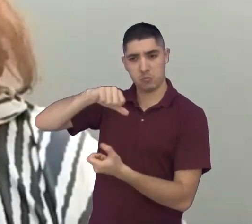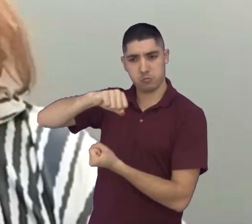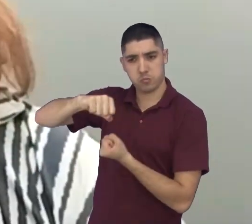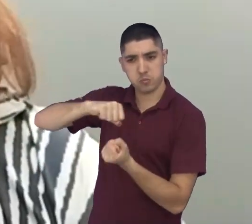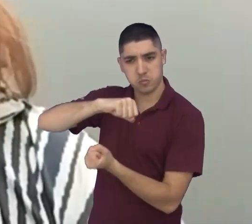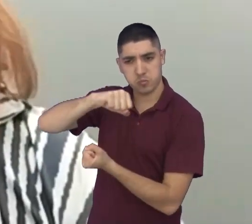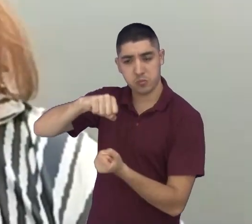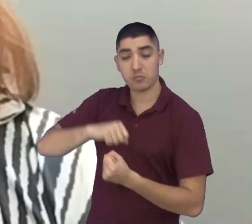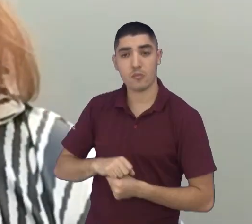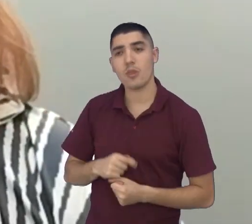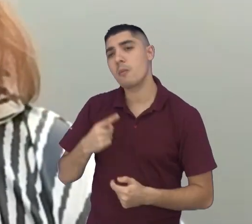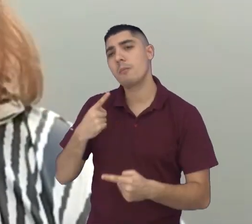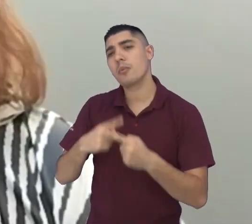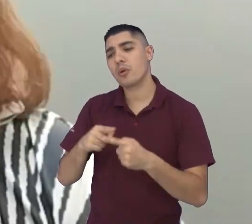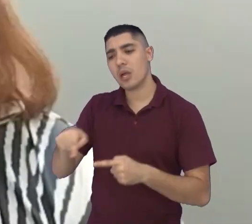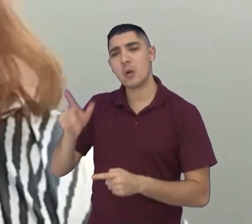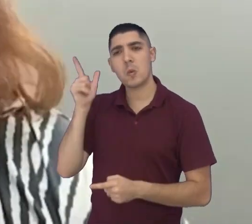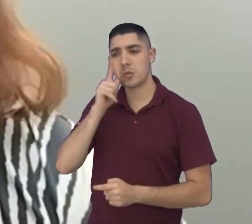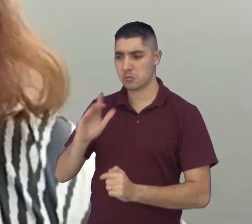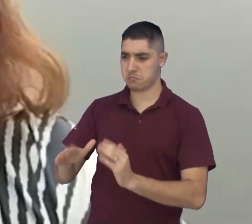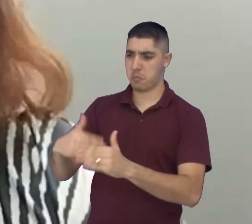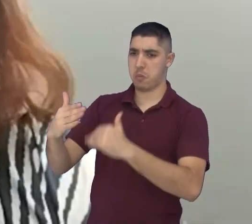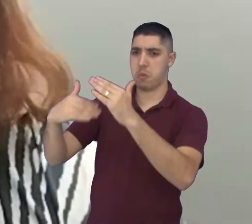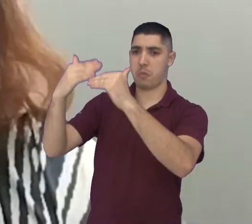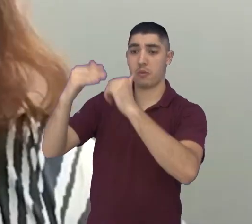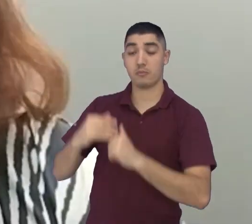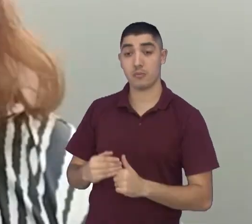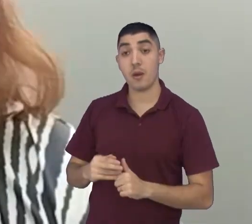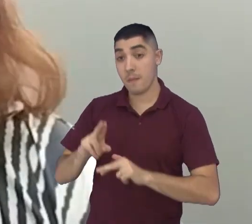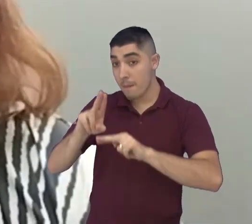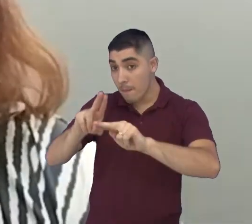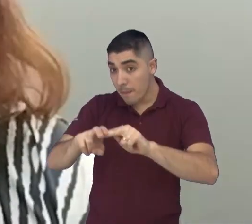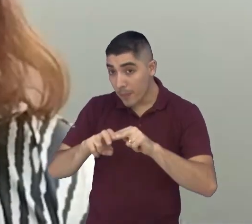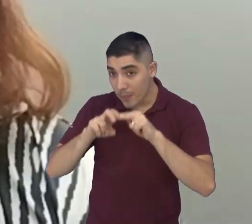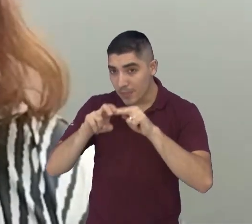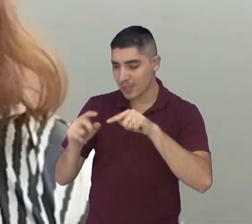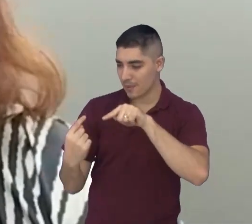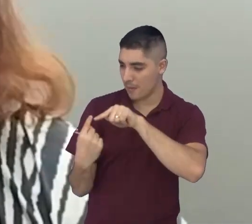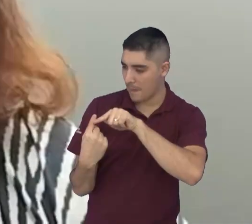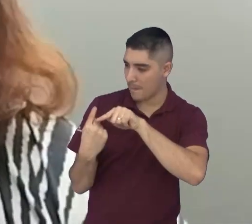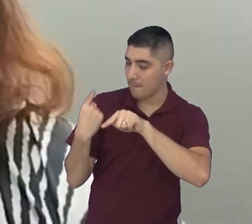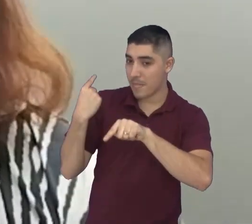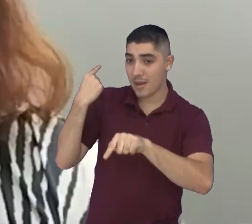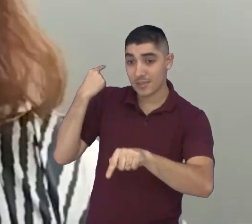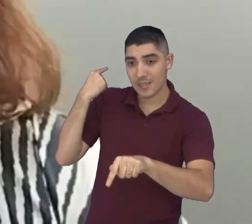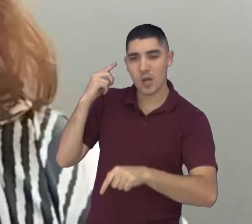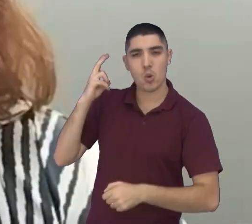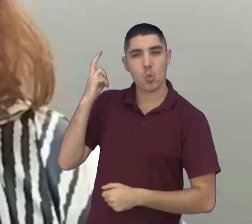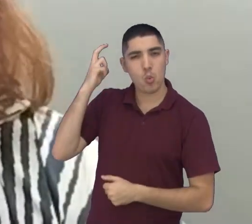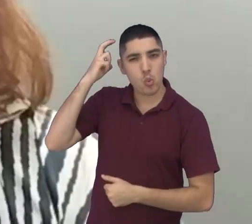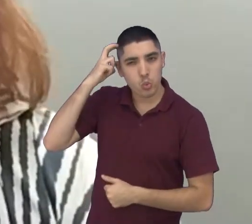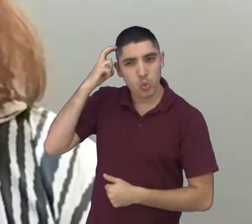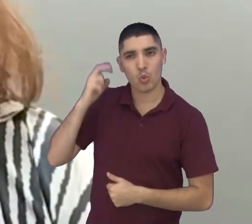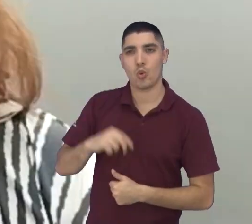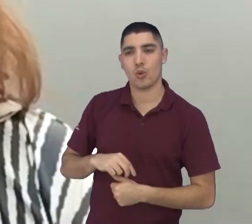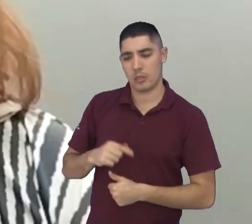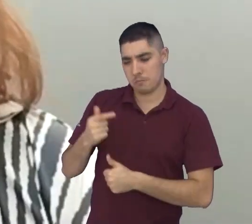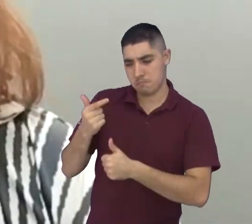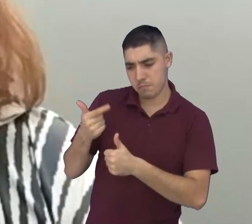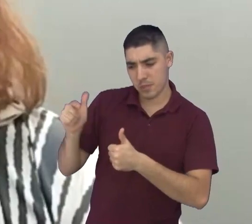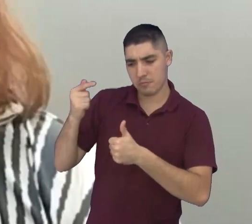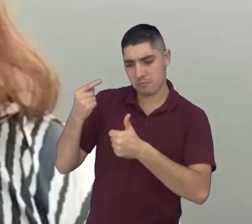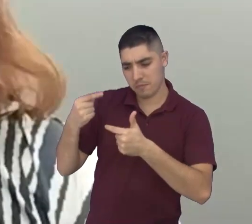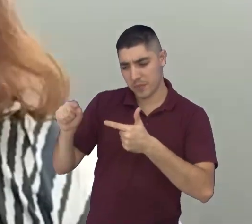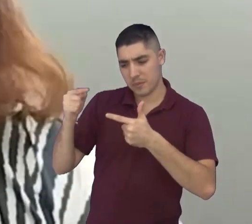esse processo em função do quê? Do passado, da cultura, de tudo que foi construído